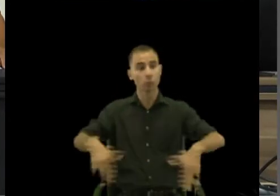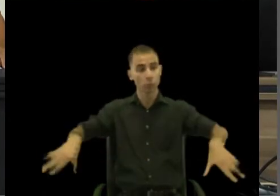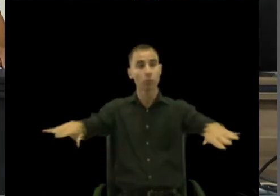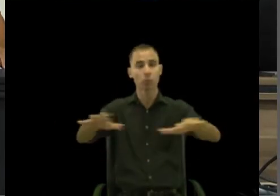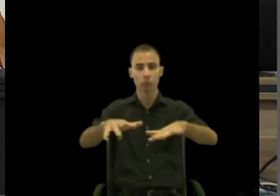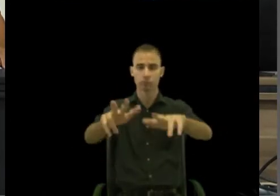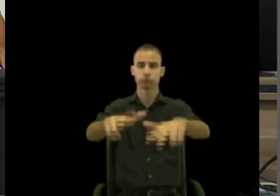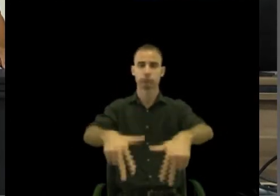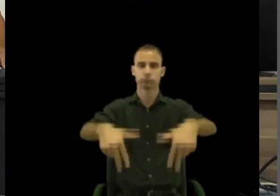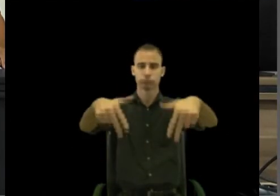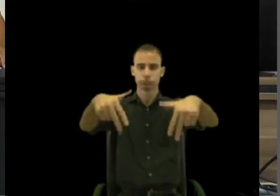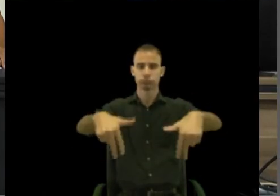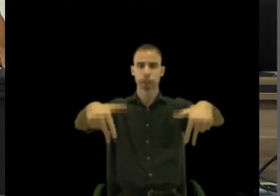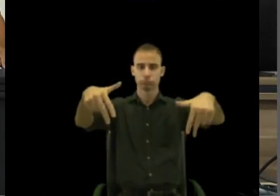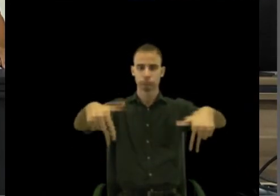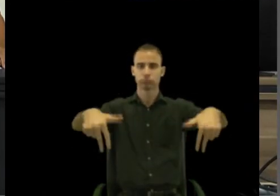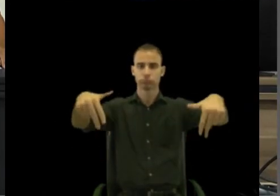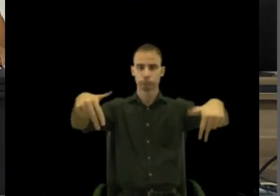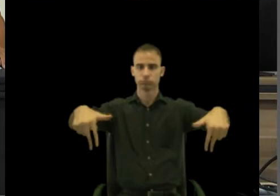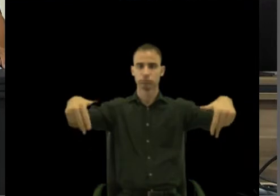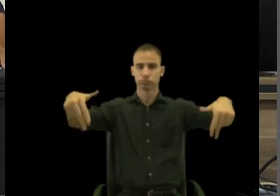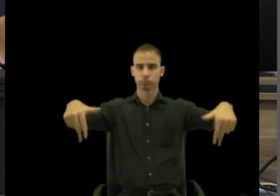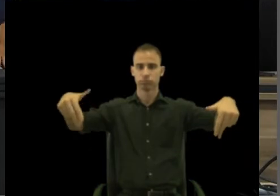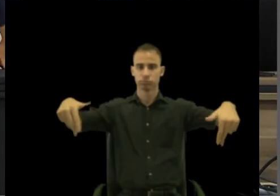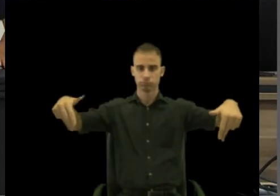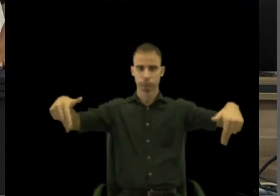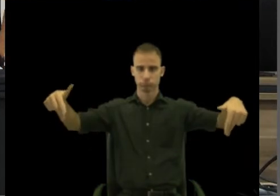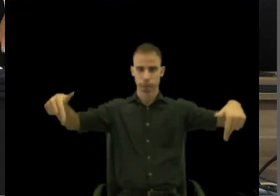que faça uma invocação divina para o início do nosso trabalho.